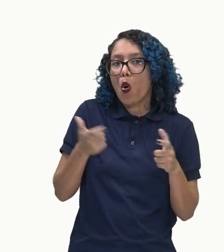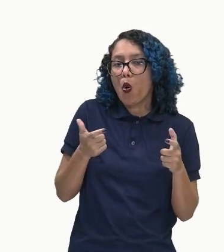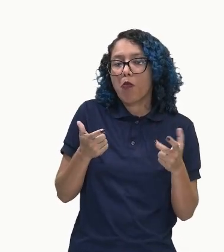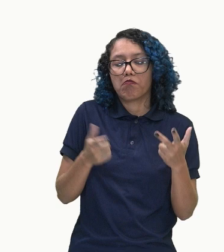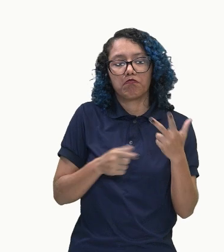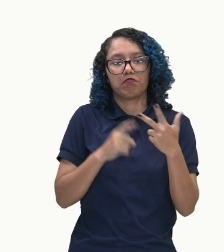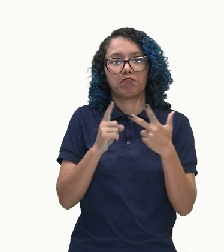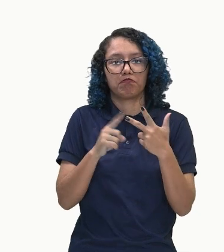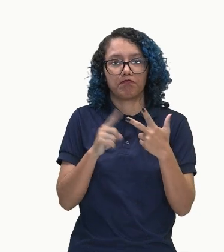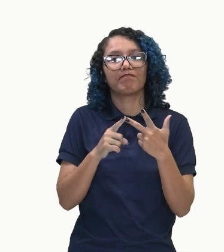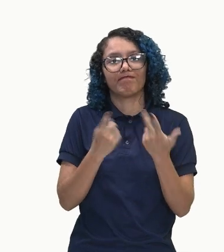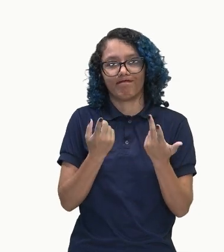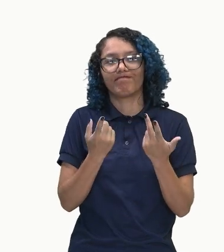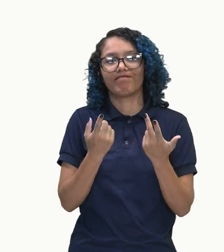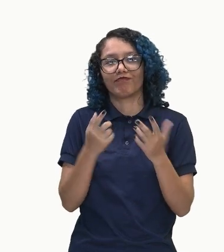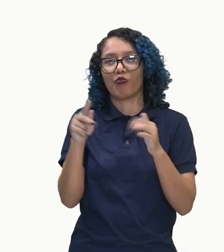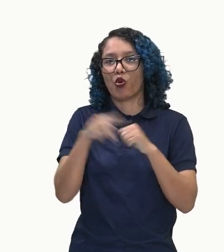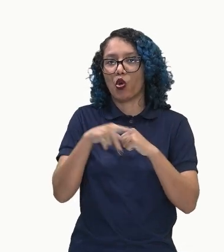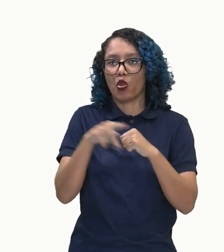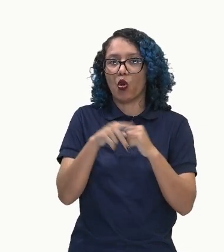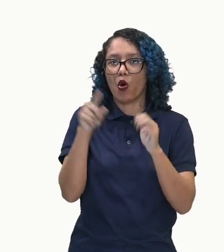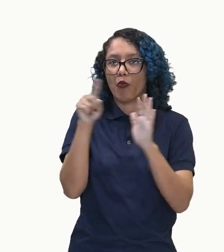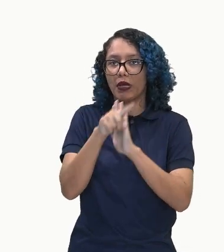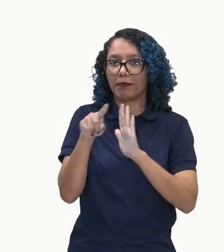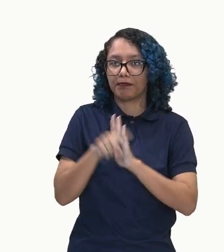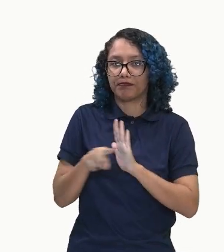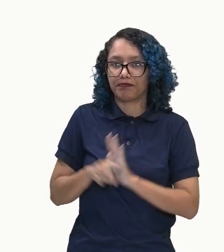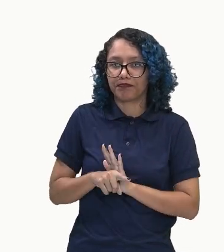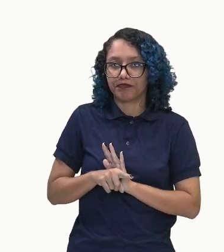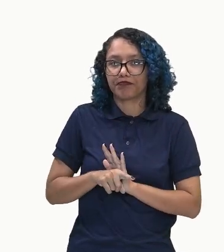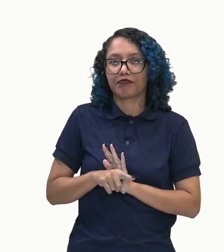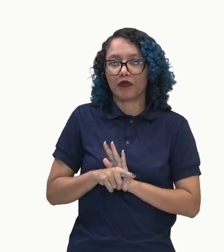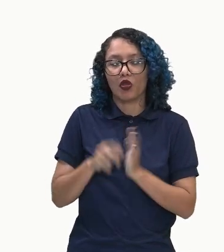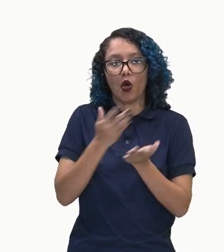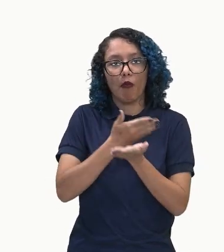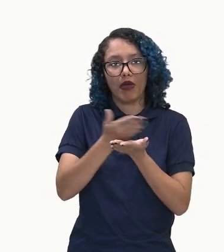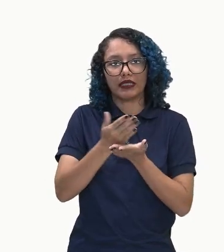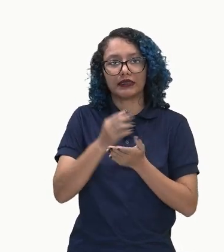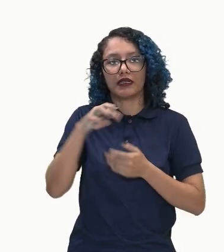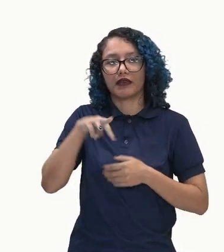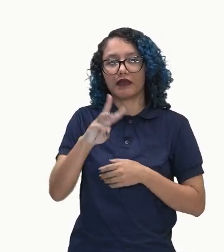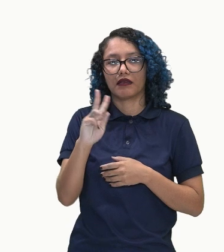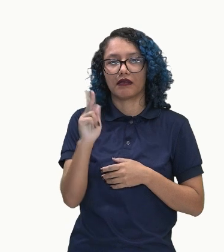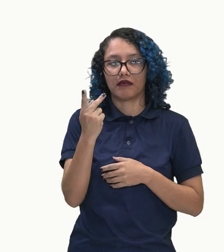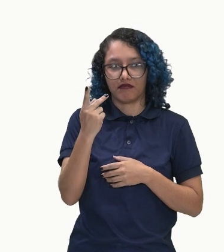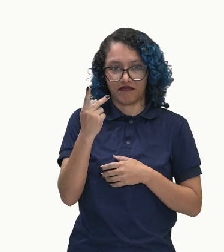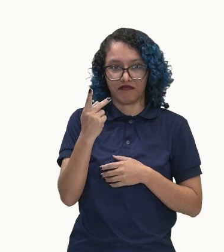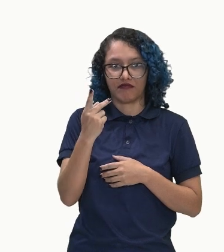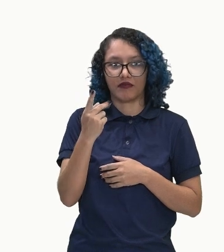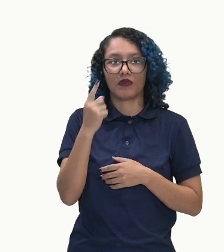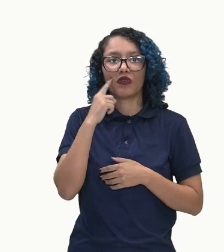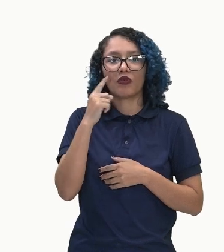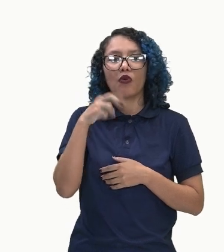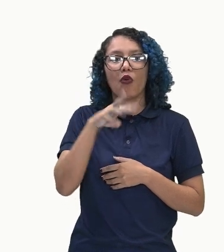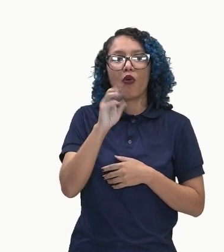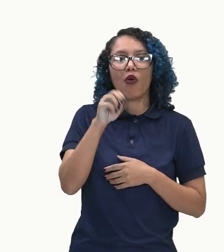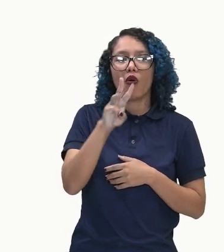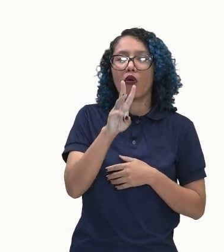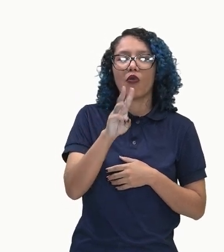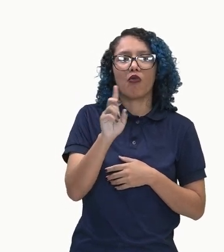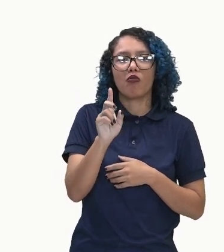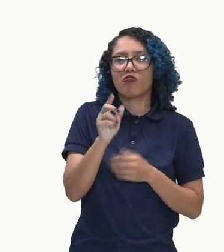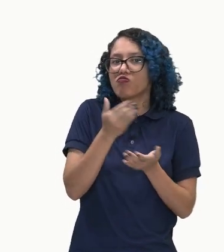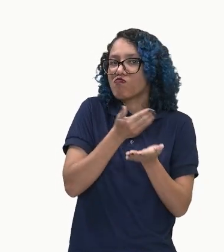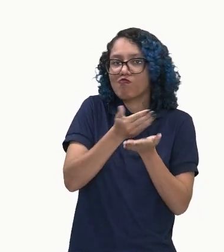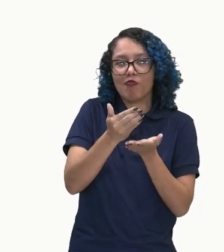pronomes interrogativos, né? O WH questions, porque eles começam com WH. O how não começa com WH, mas ele entra também